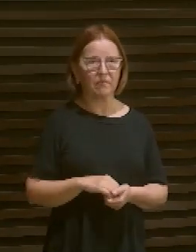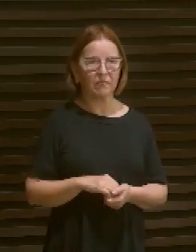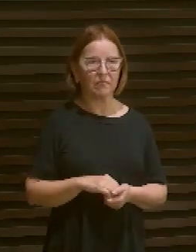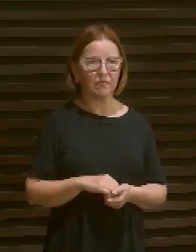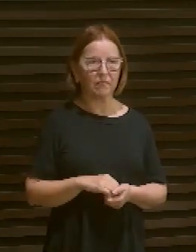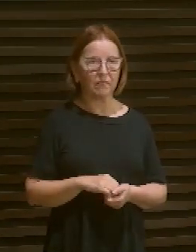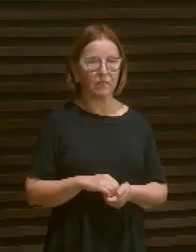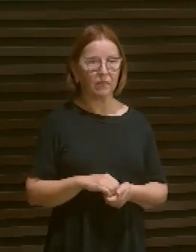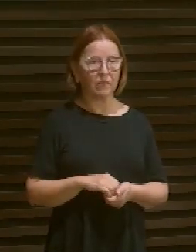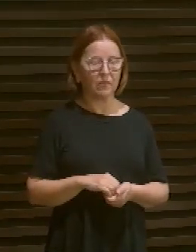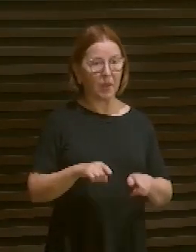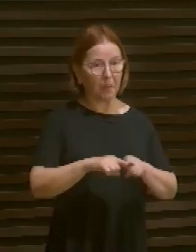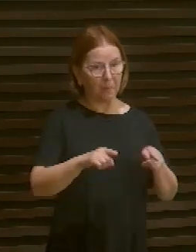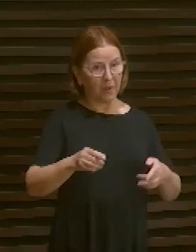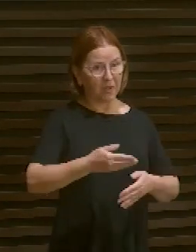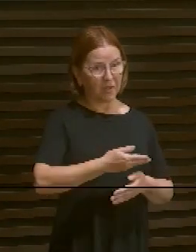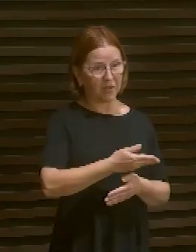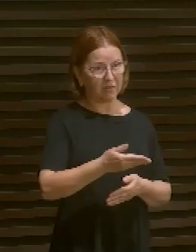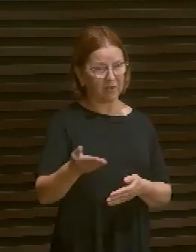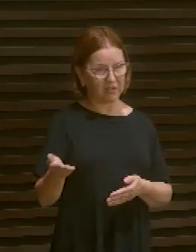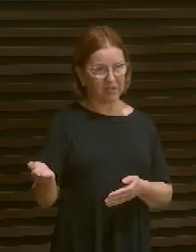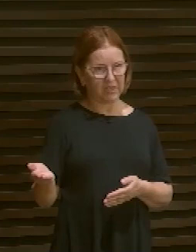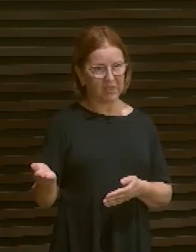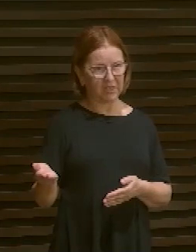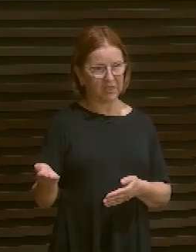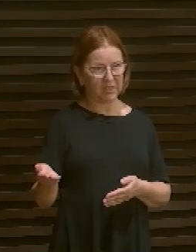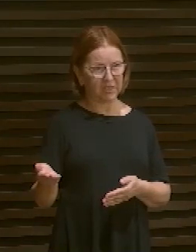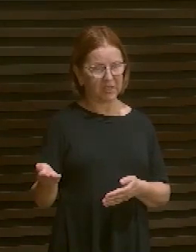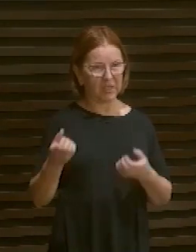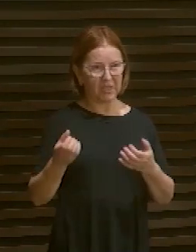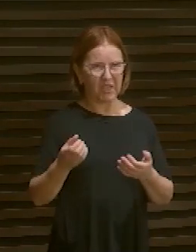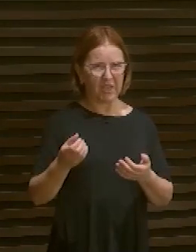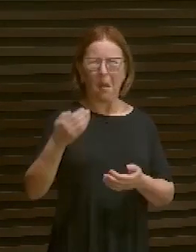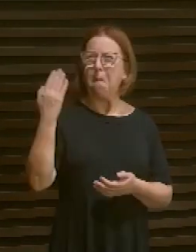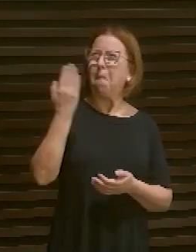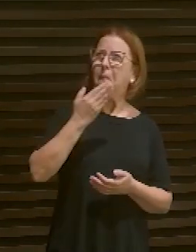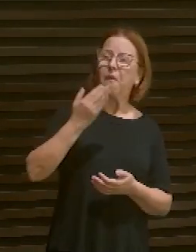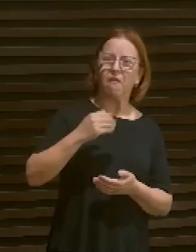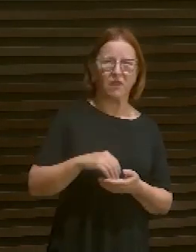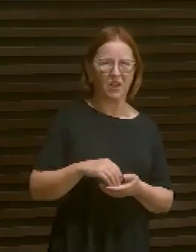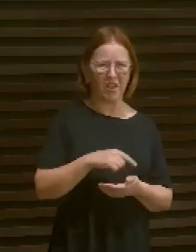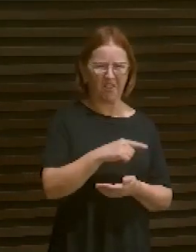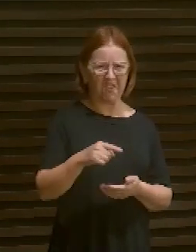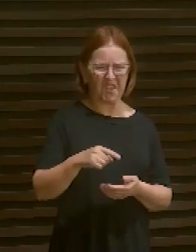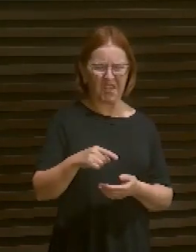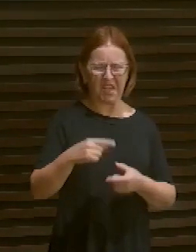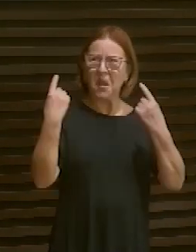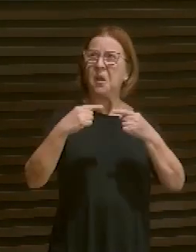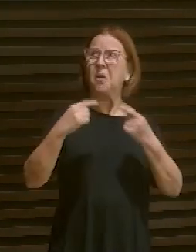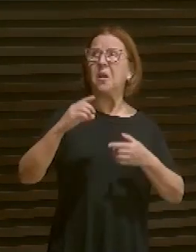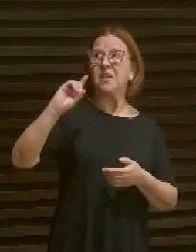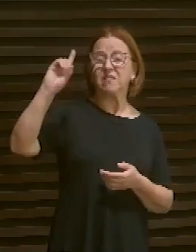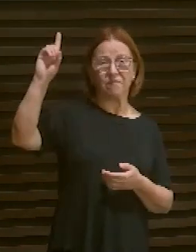Mas vocês me puseram à prova, vocês foram rebeldes contra a